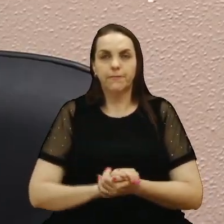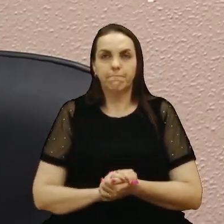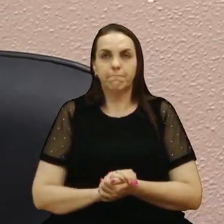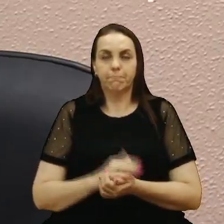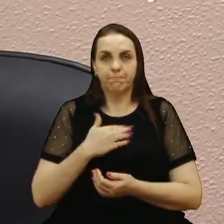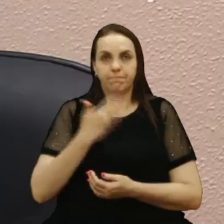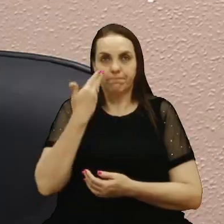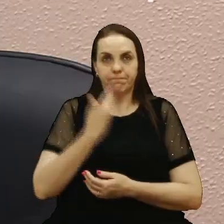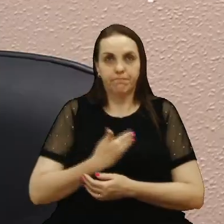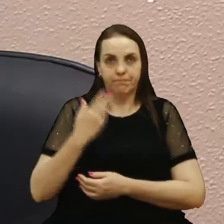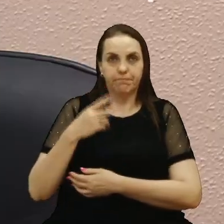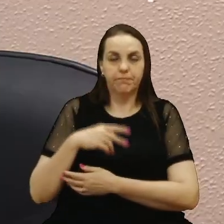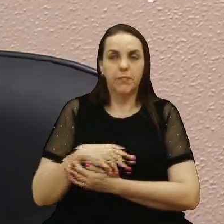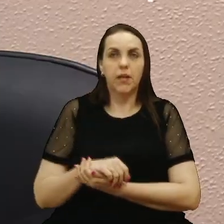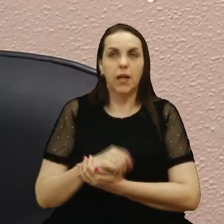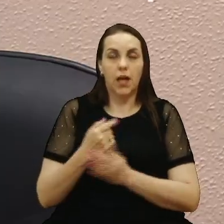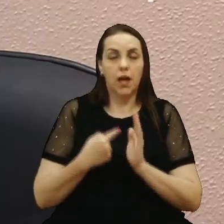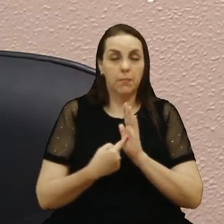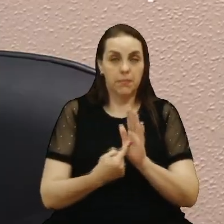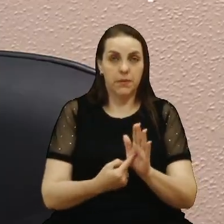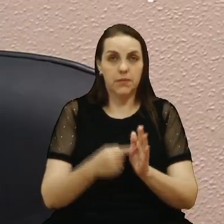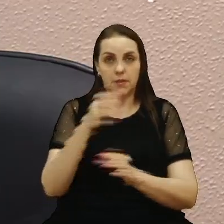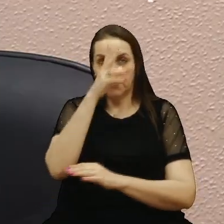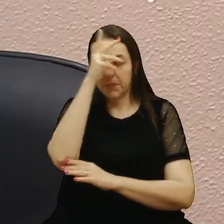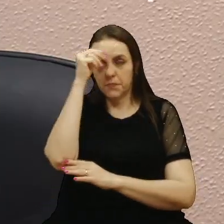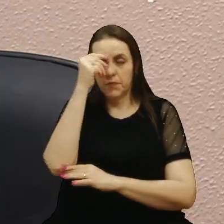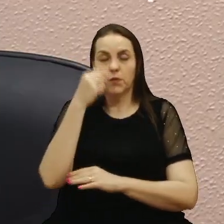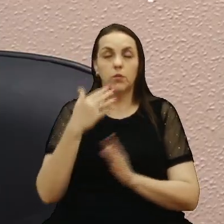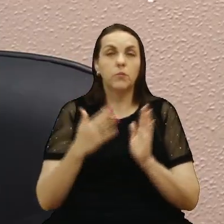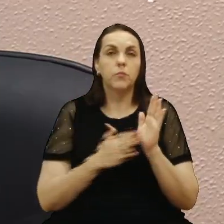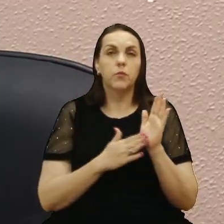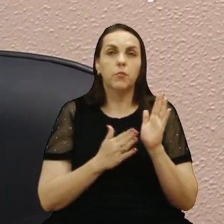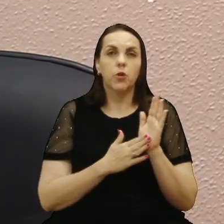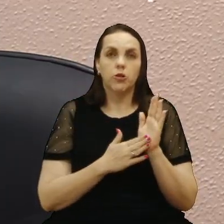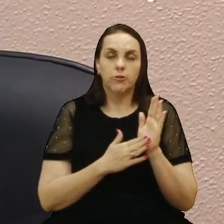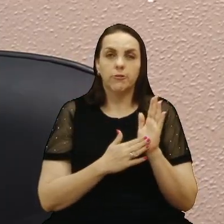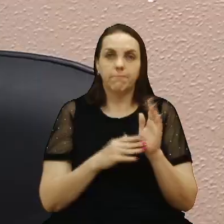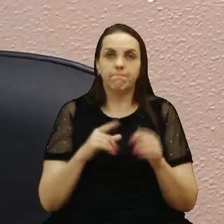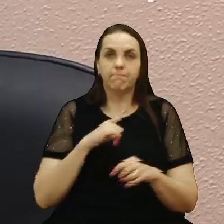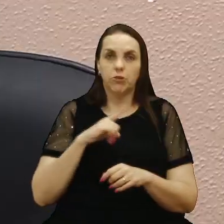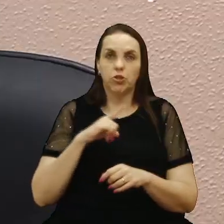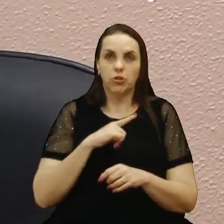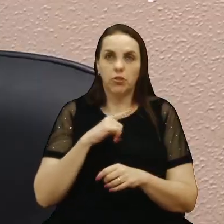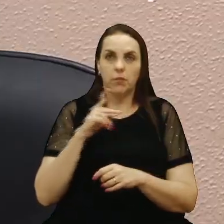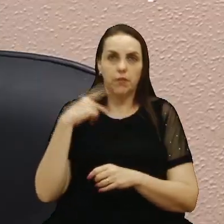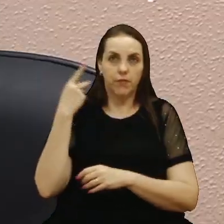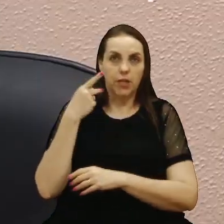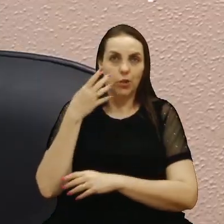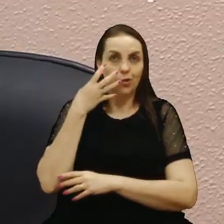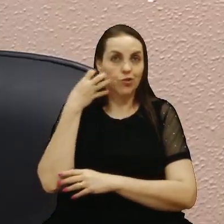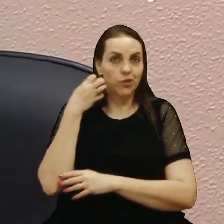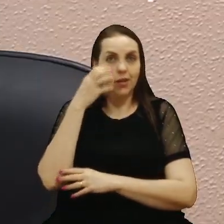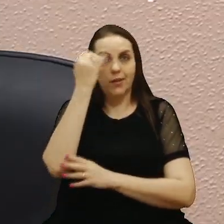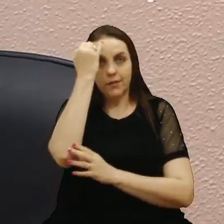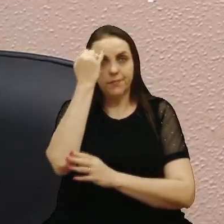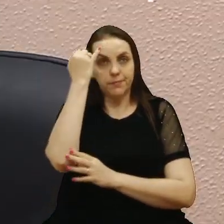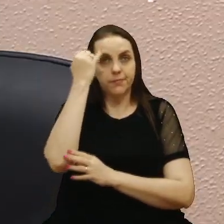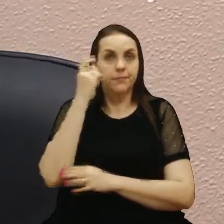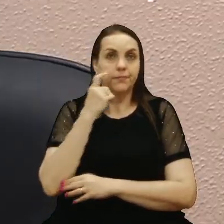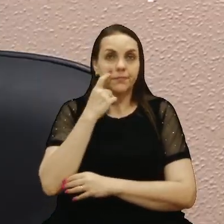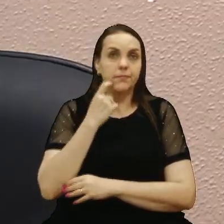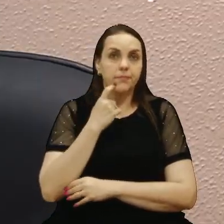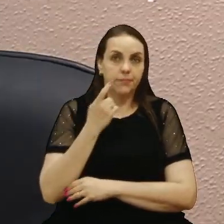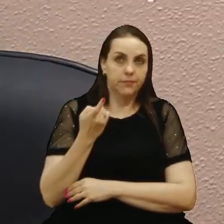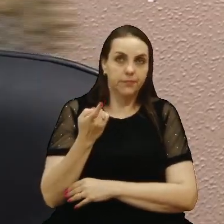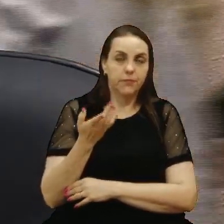vereadora apresentou ao nosso executivo municipal a proposta de que nós tivéssemos o vereador José Abreu, o vereador D'Ambrós, o vereador Wagner Petrina, que já